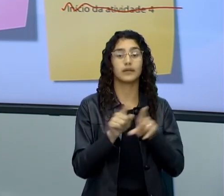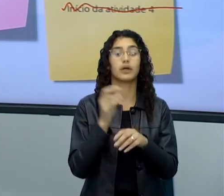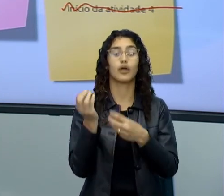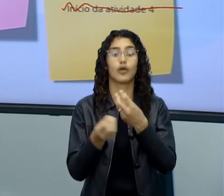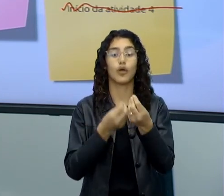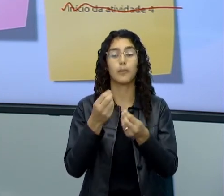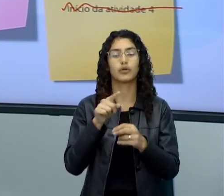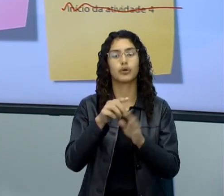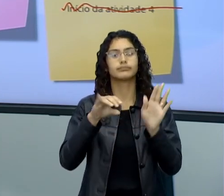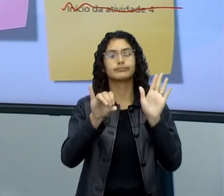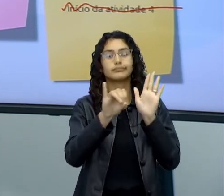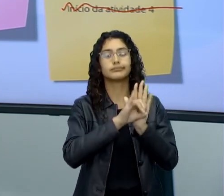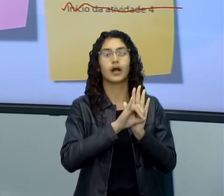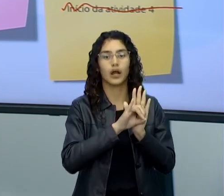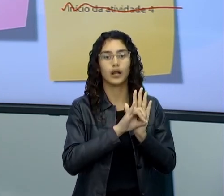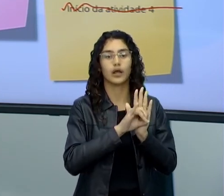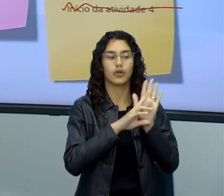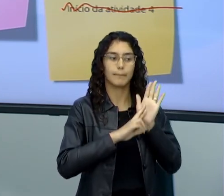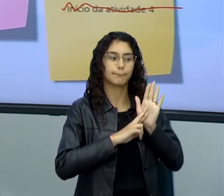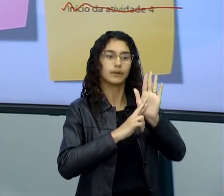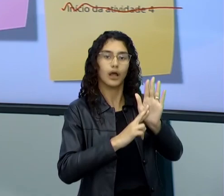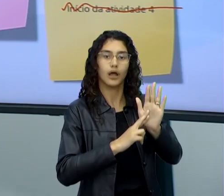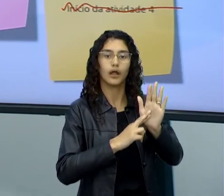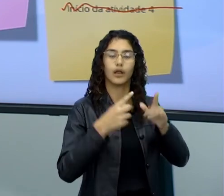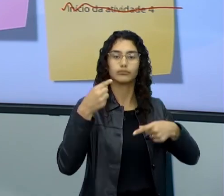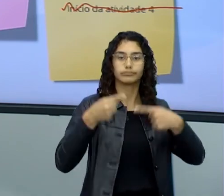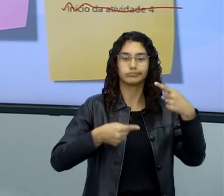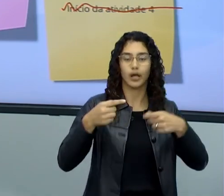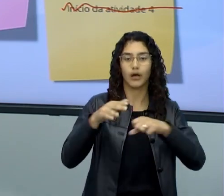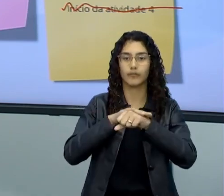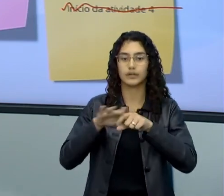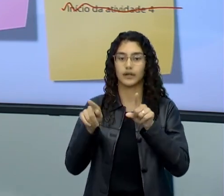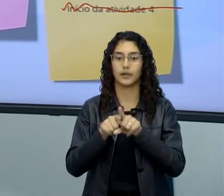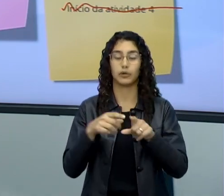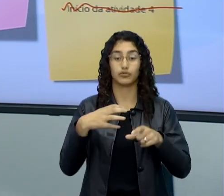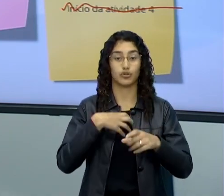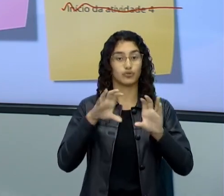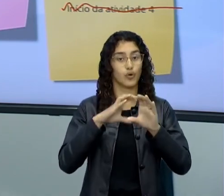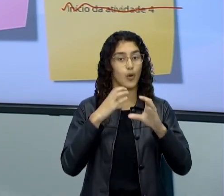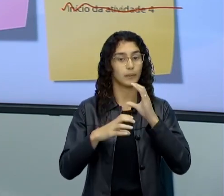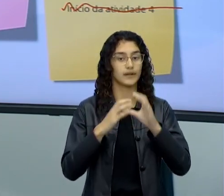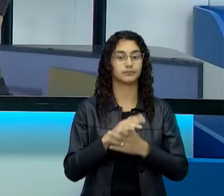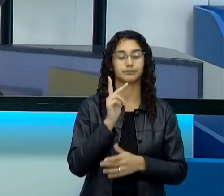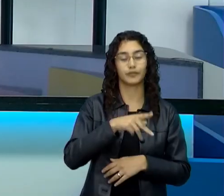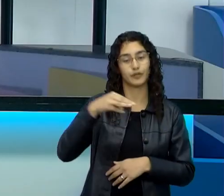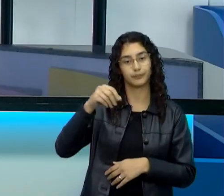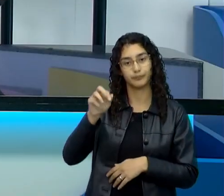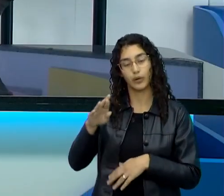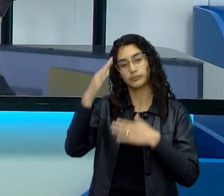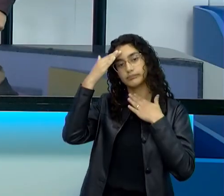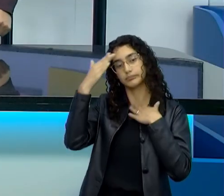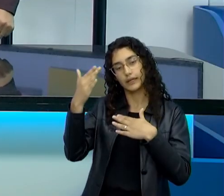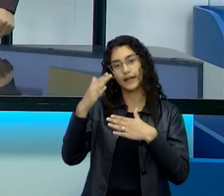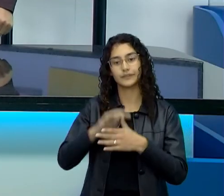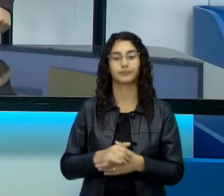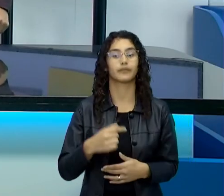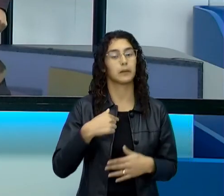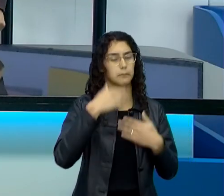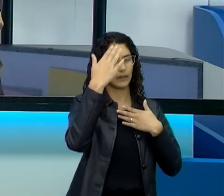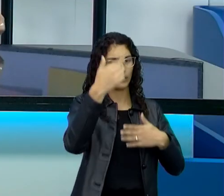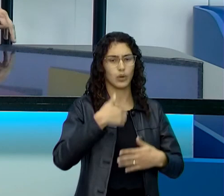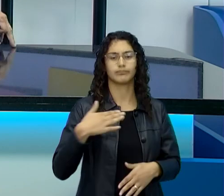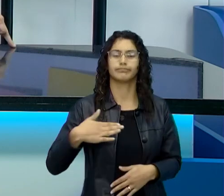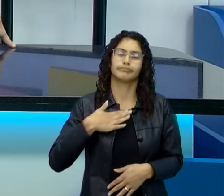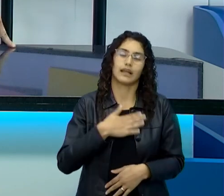é que a sua identidade, a sua representatividade Exatamente. Está sendo discutida, debatida nos meios de comunicação. Professor Mauro, muito obrigado, valeu. Eu que agradeço, é